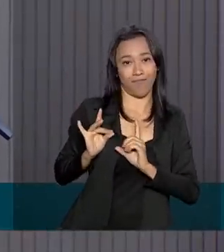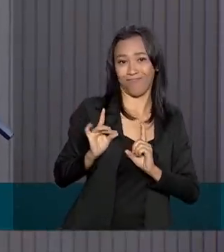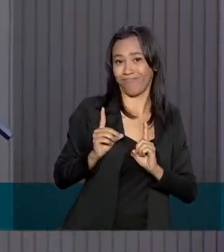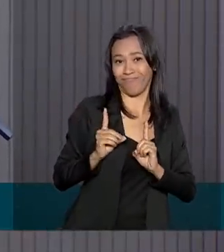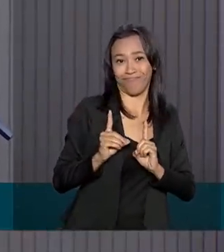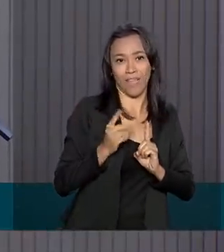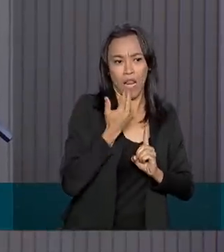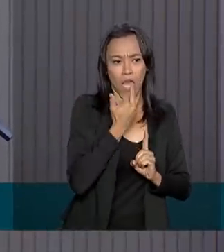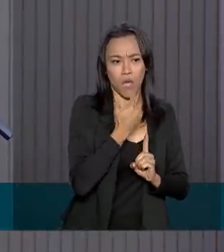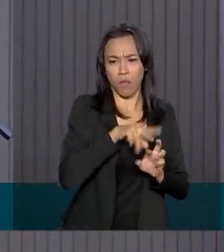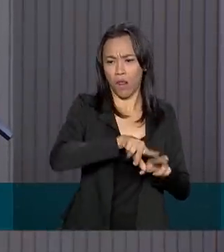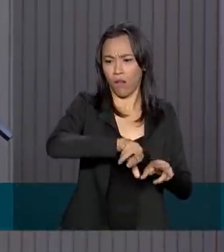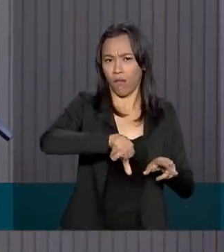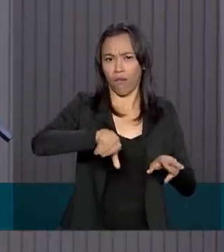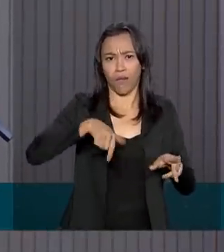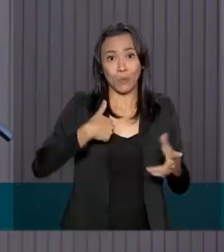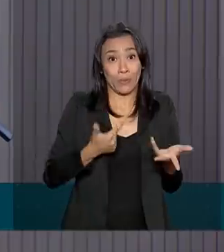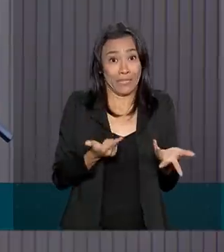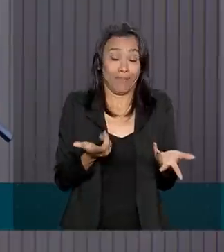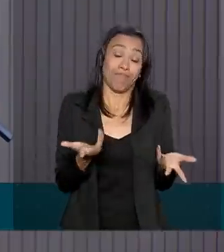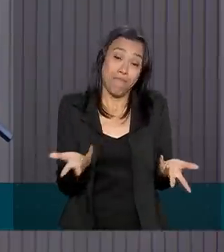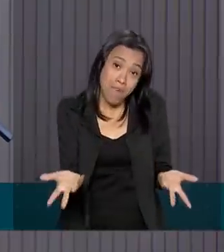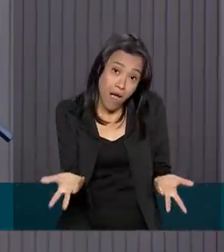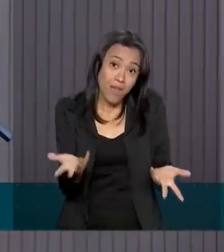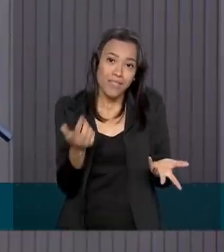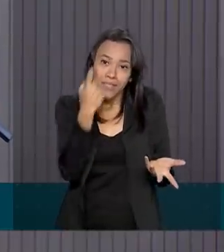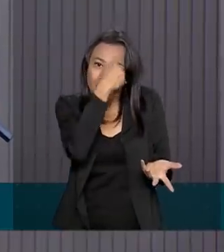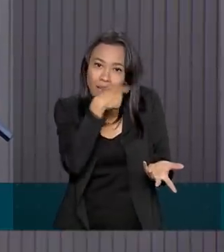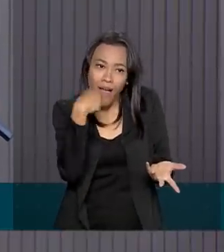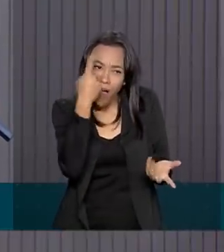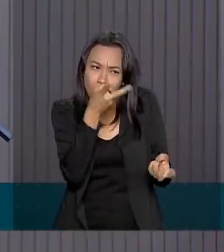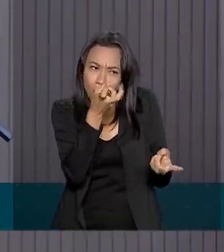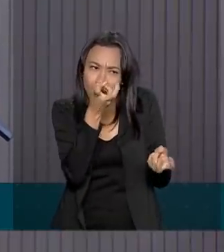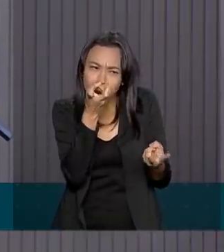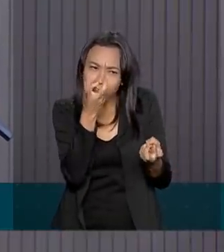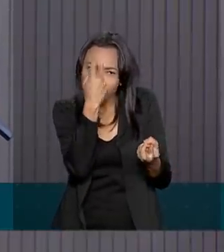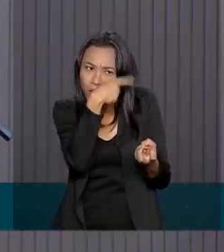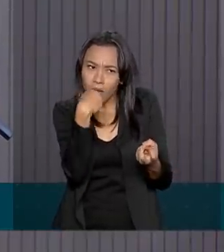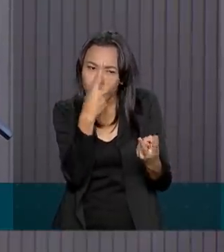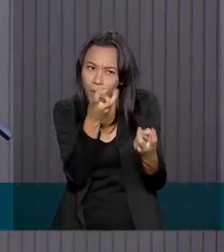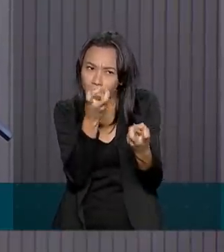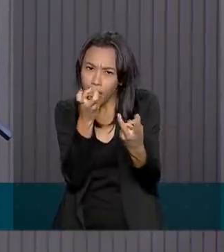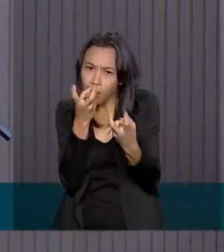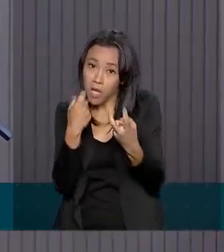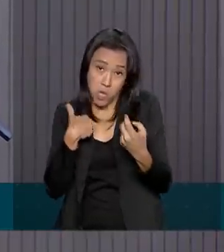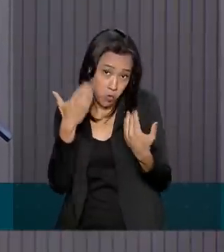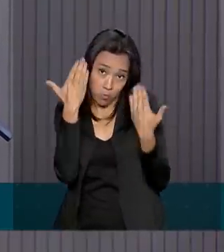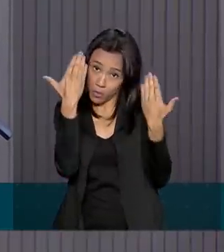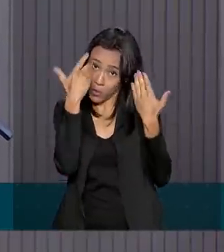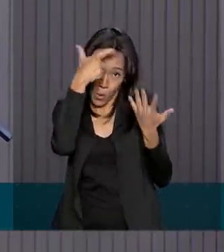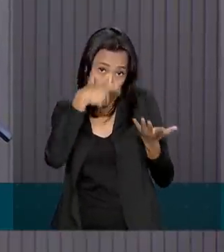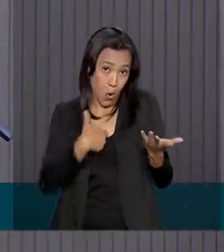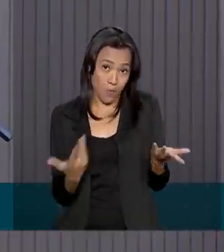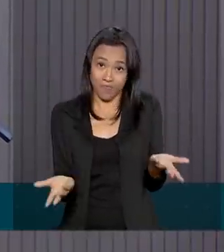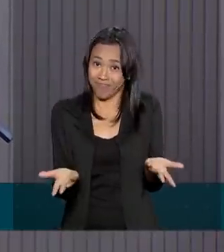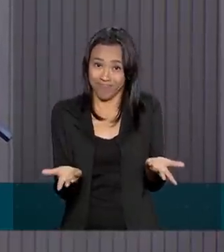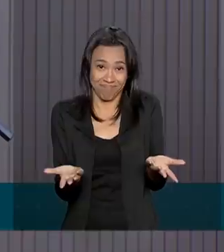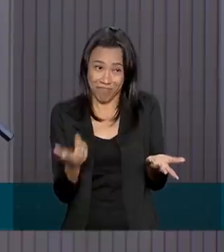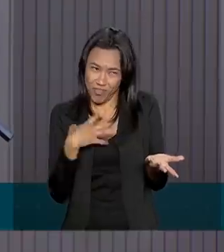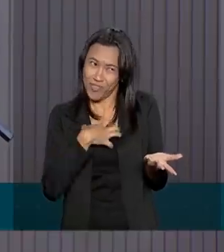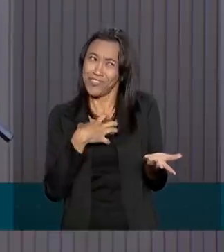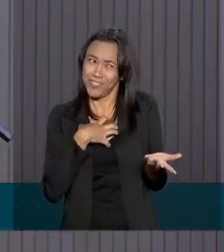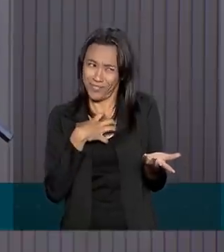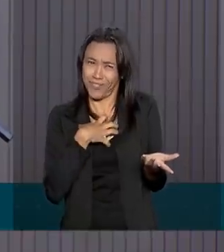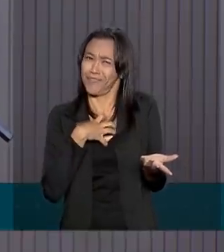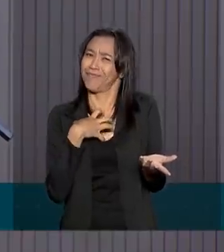línguas variadas, né? Mas o semblante que pude notar deles, não sou psicólogo, mas senti.